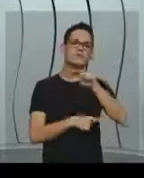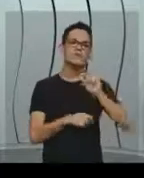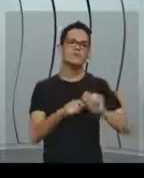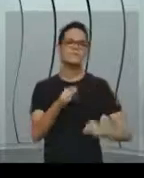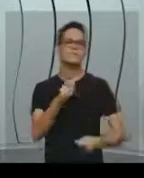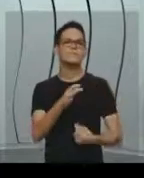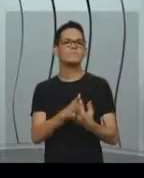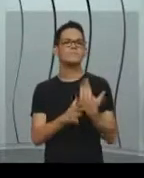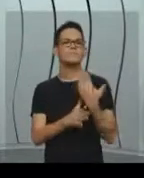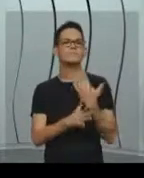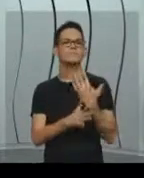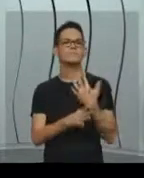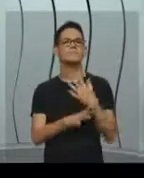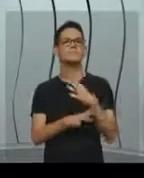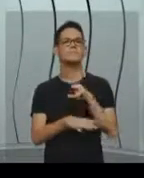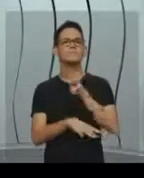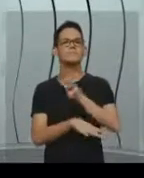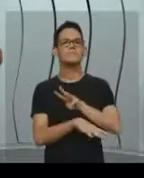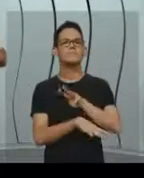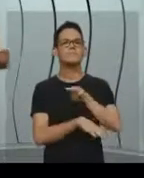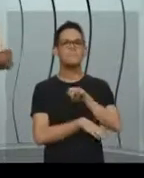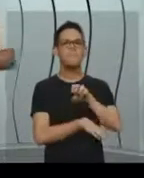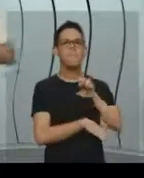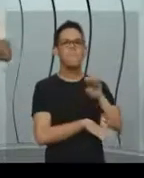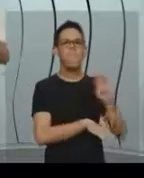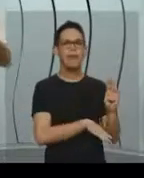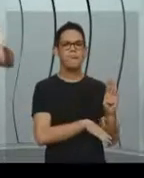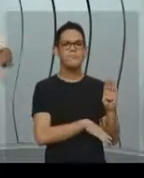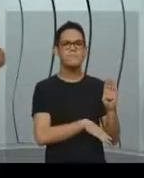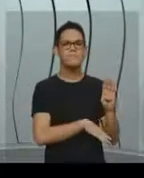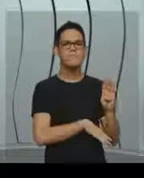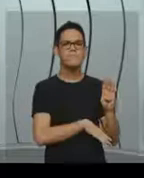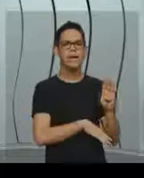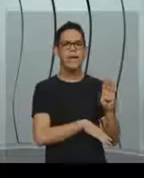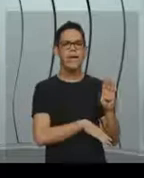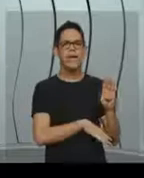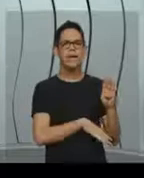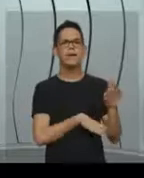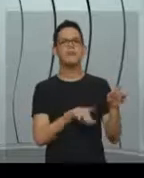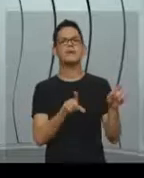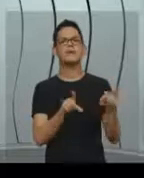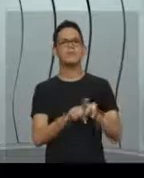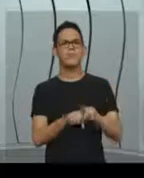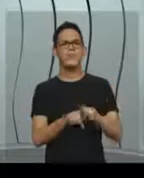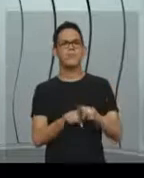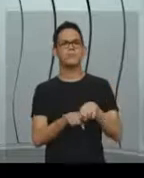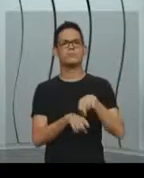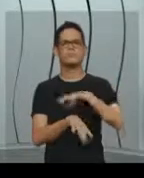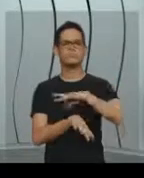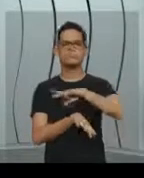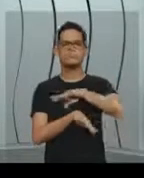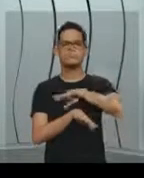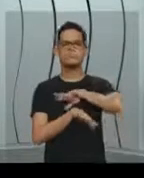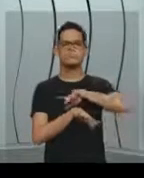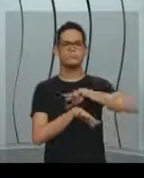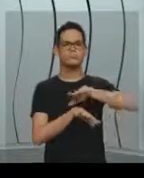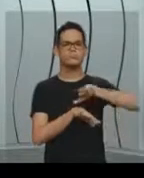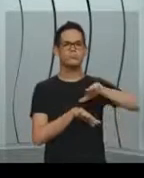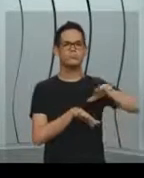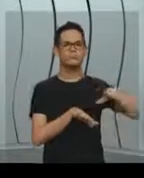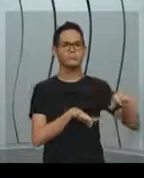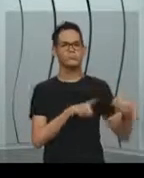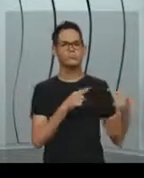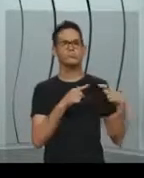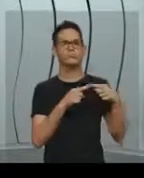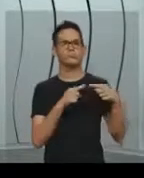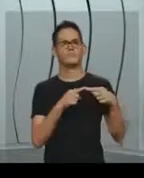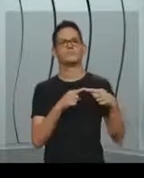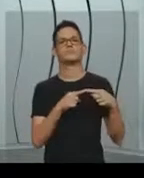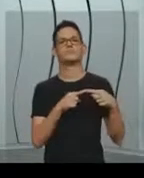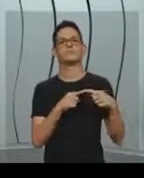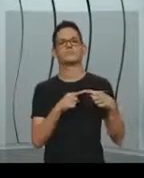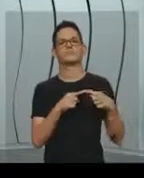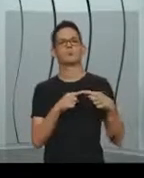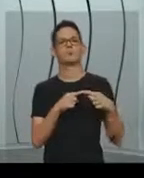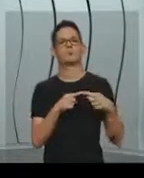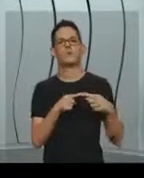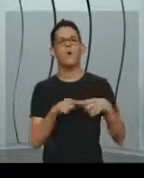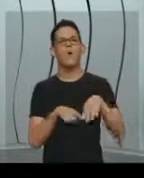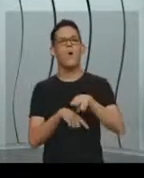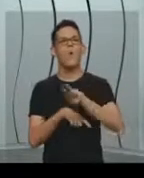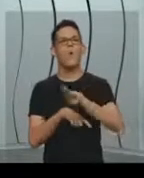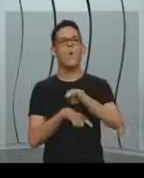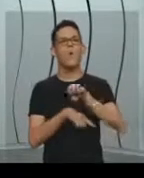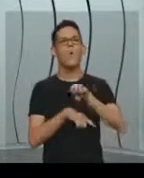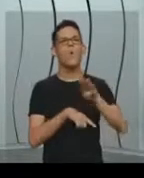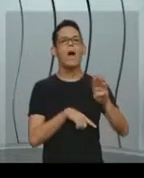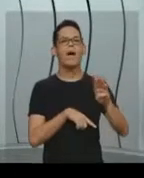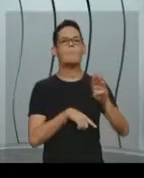da web art, né? Web designer, enfim, nós vamos ter N formas